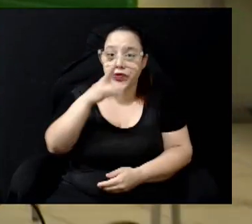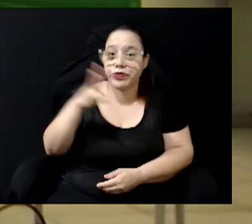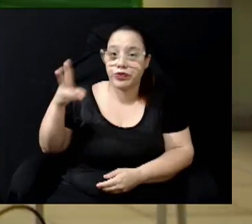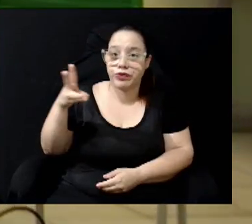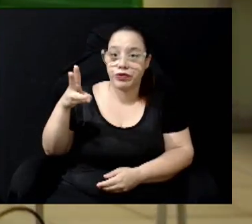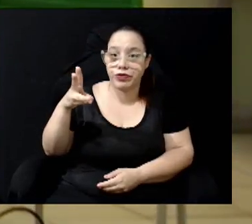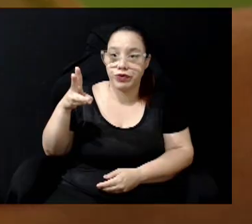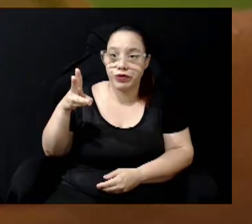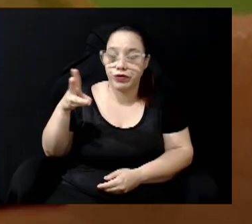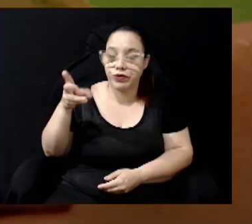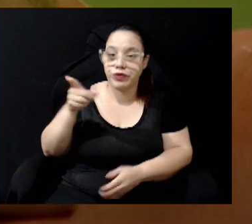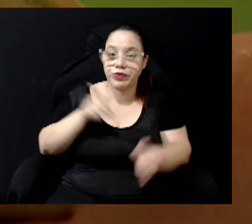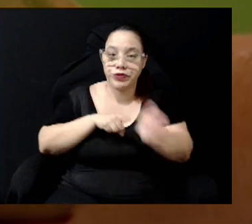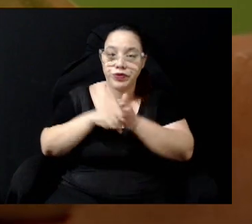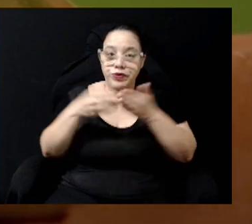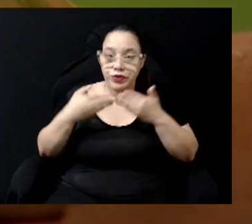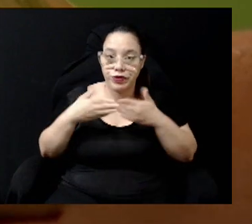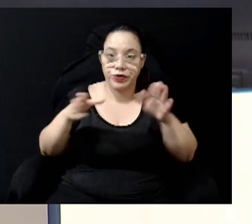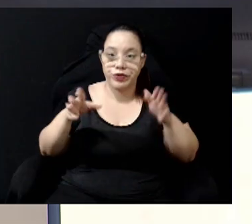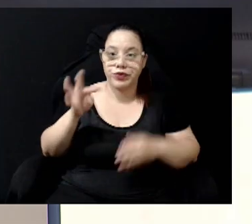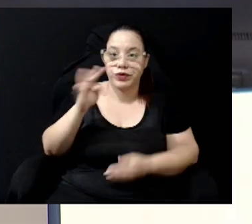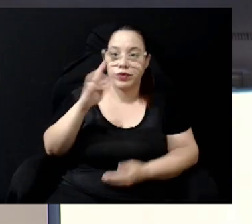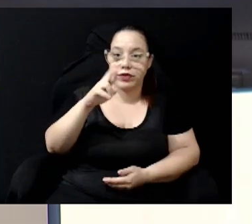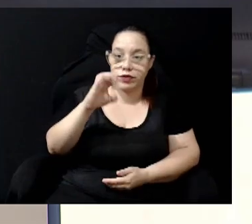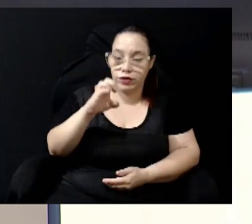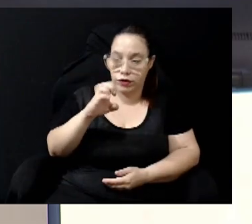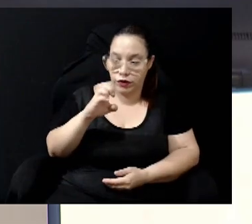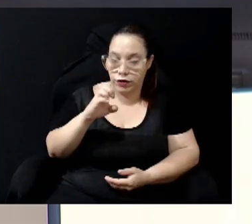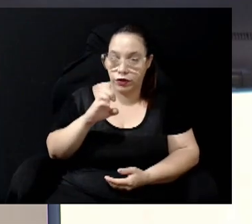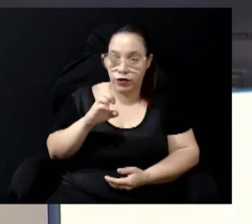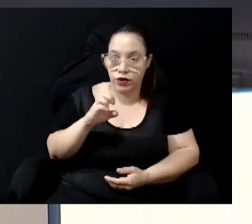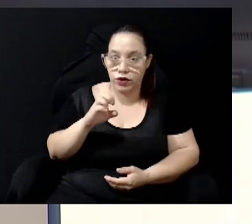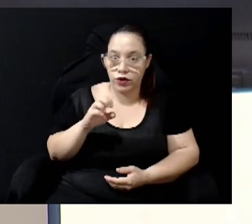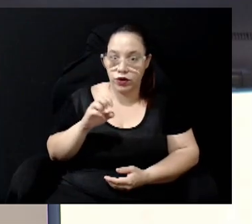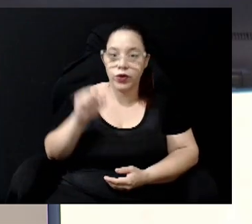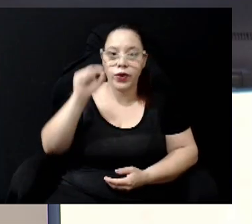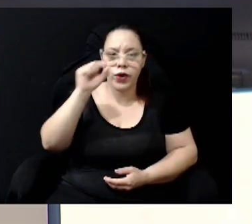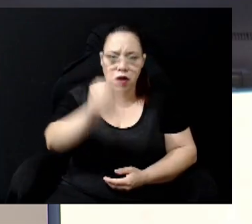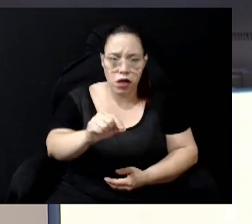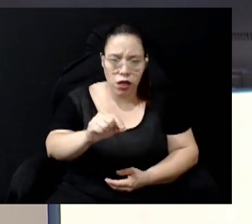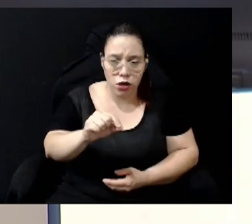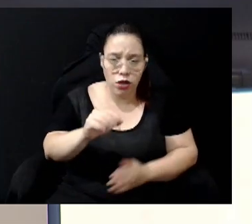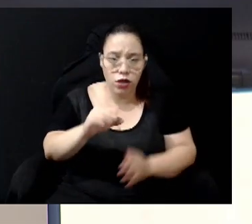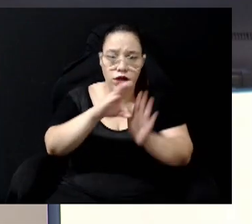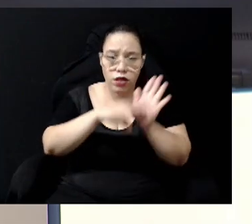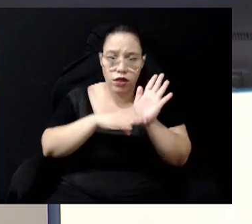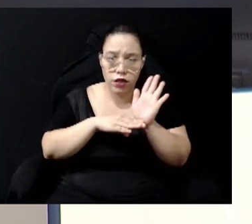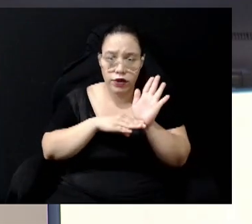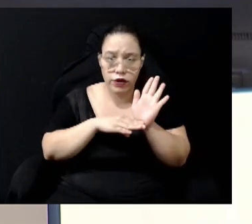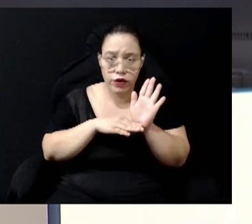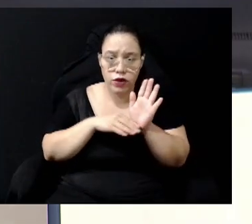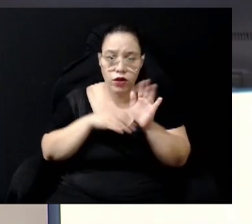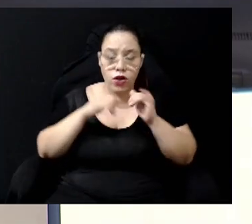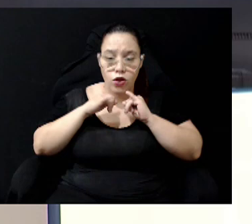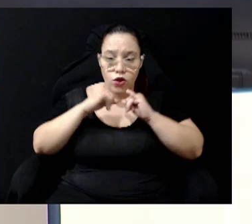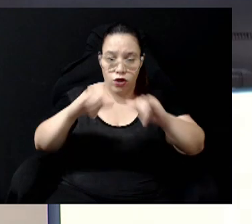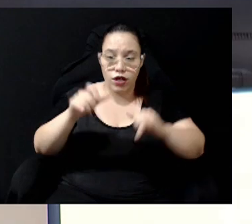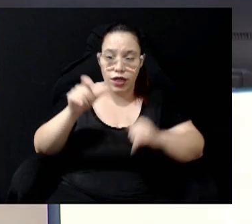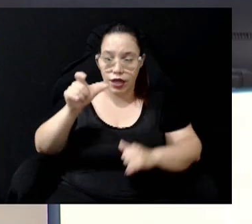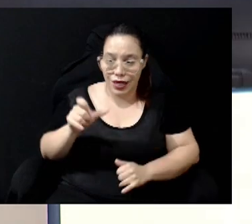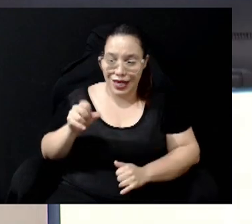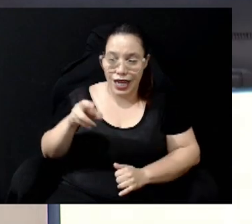dados abertos do Tribunal Superior Eleitoral. Existe uma página que chama Divulga Candicontas.